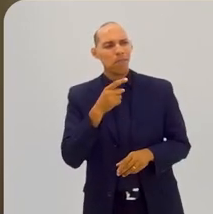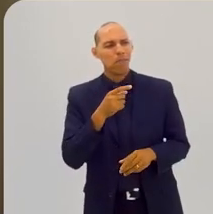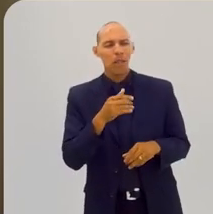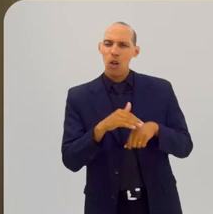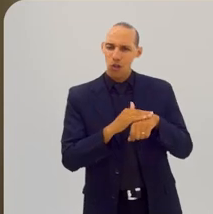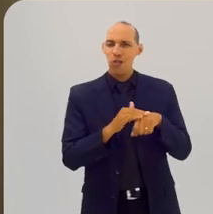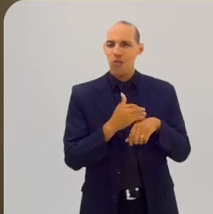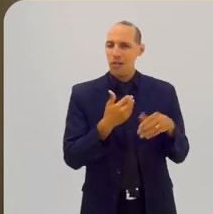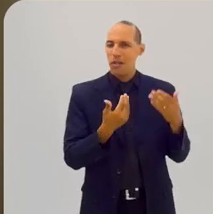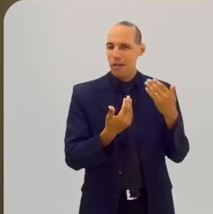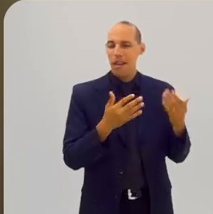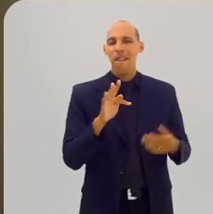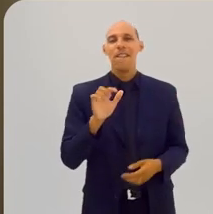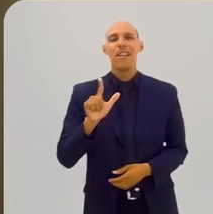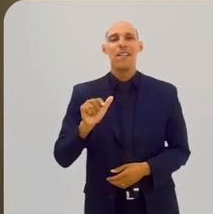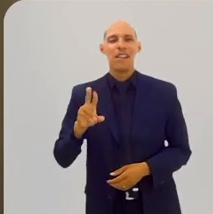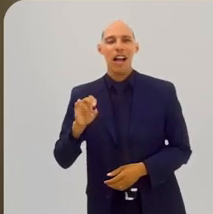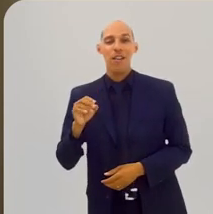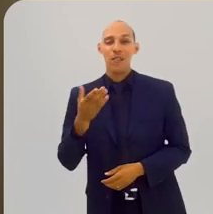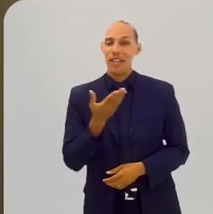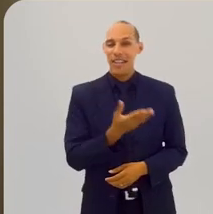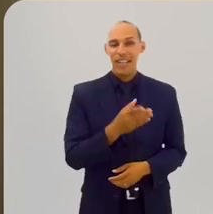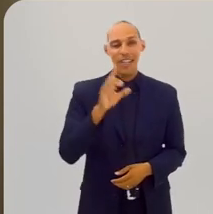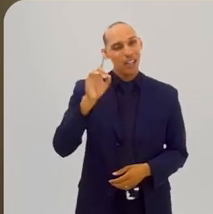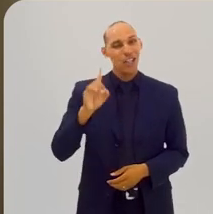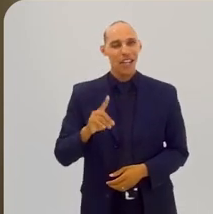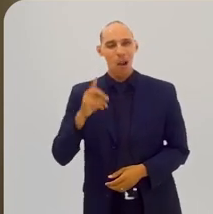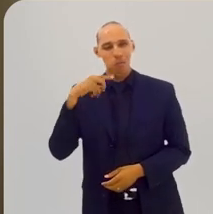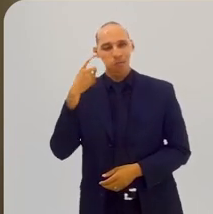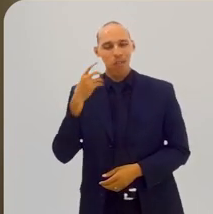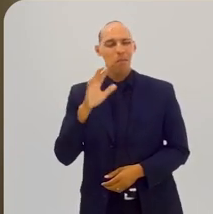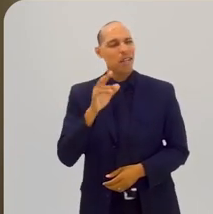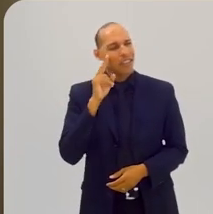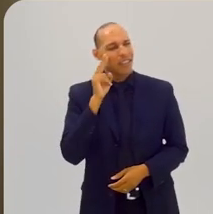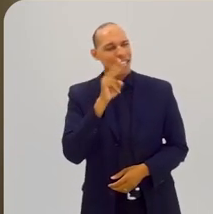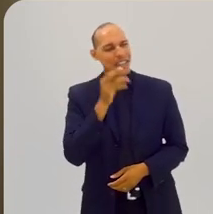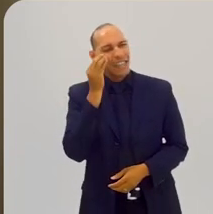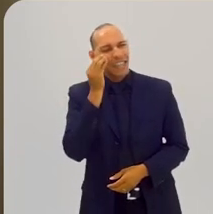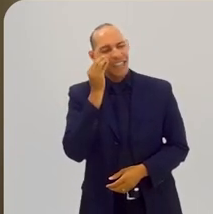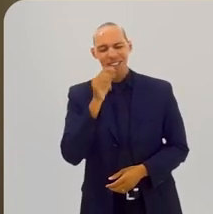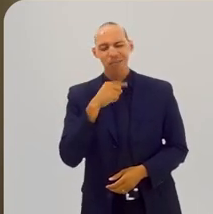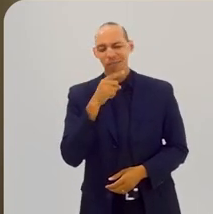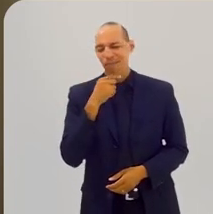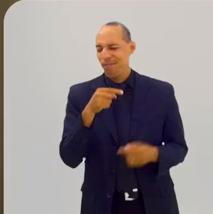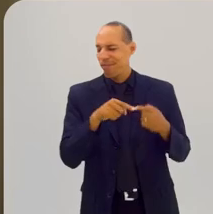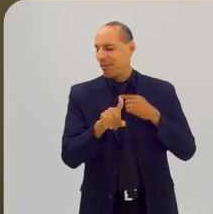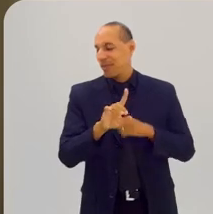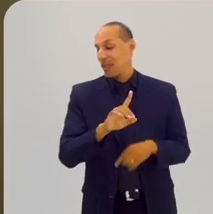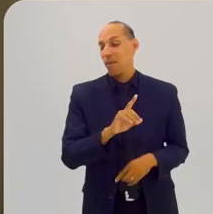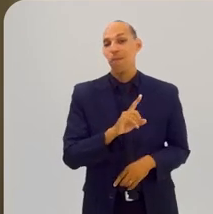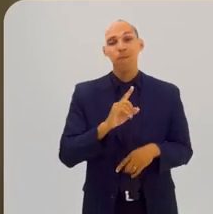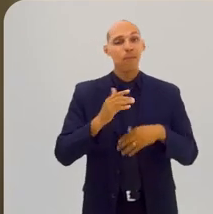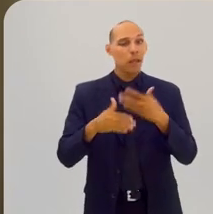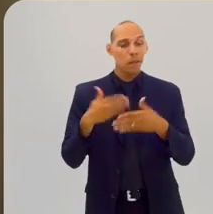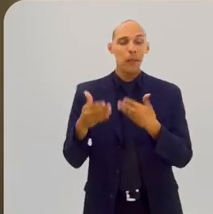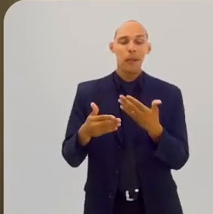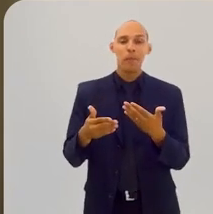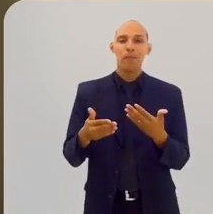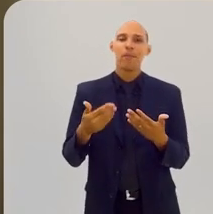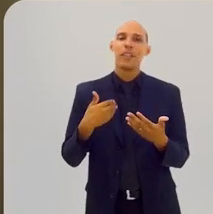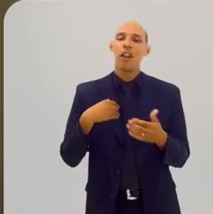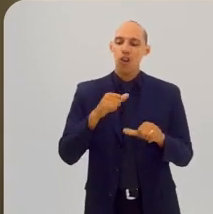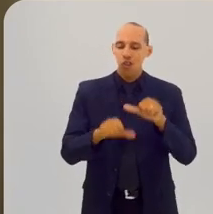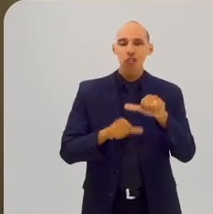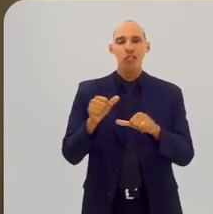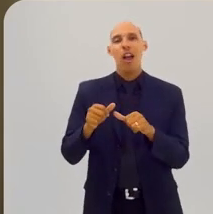conversou comigo também meu irmão Flávio que é advogado e aí Henrique não era minha praia depois aconteceu o seguinte